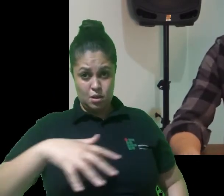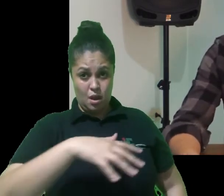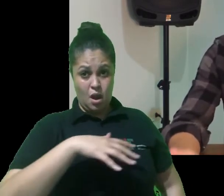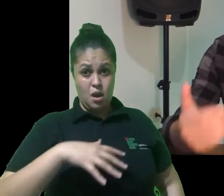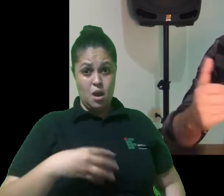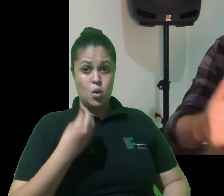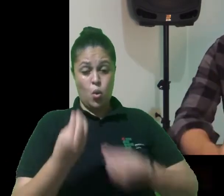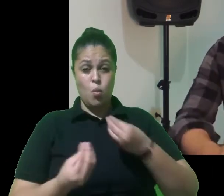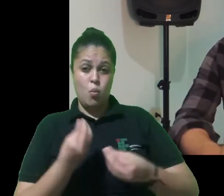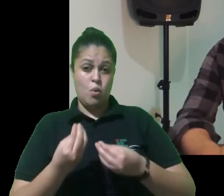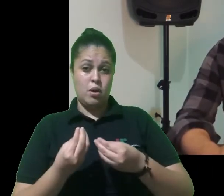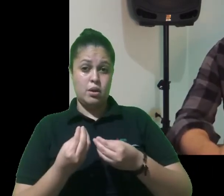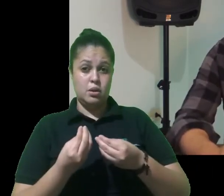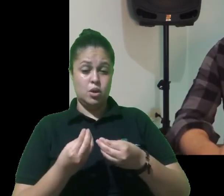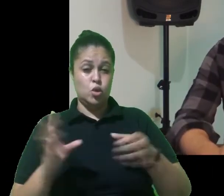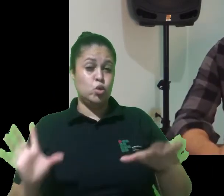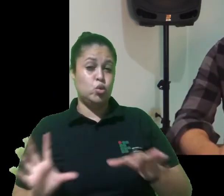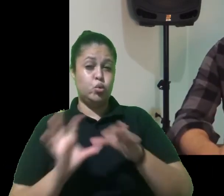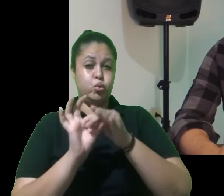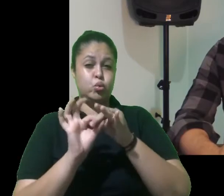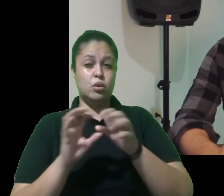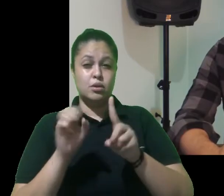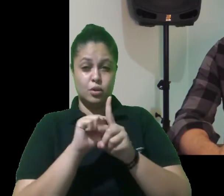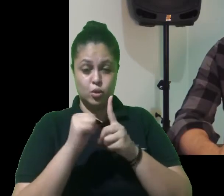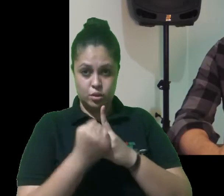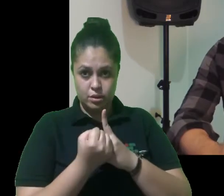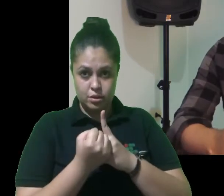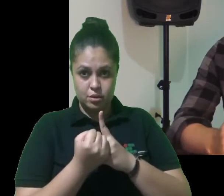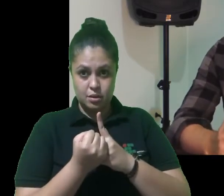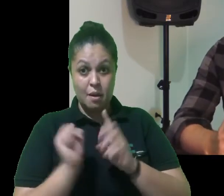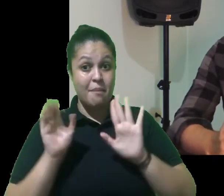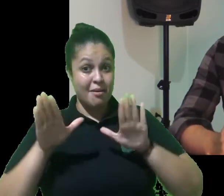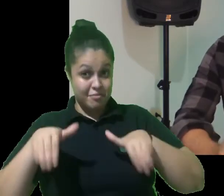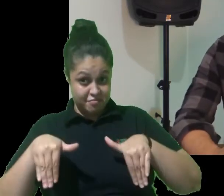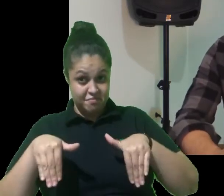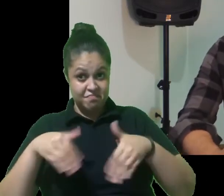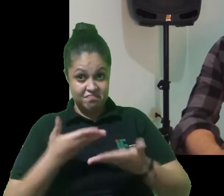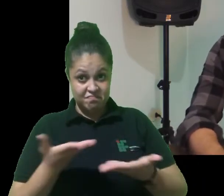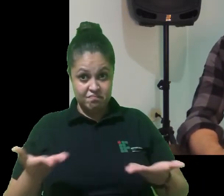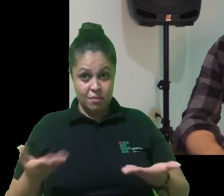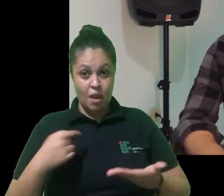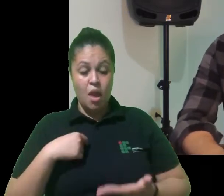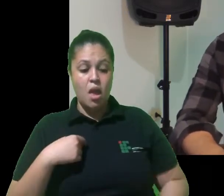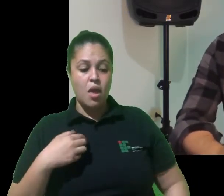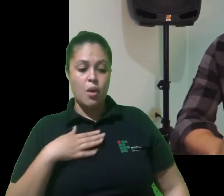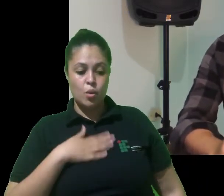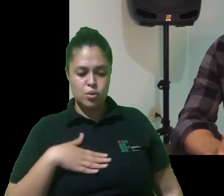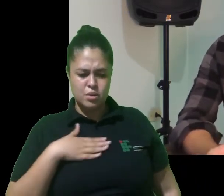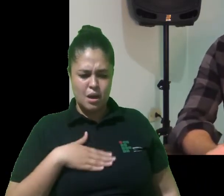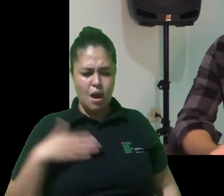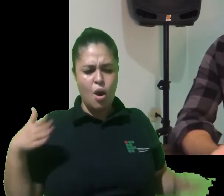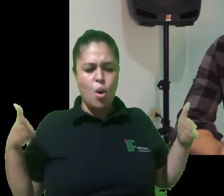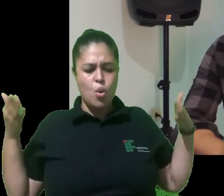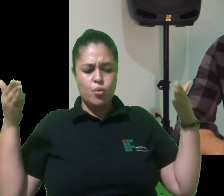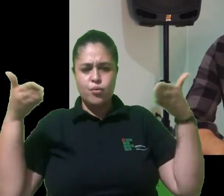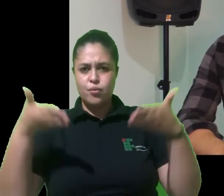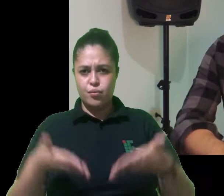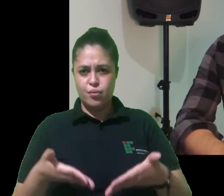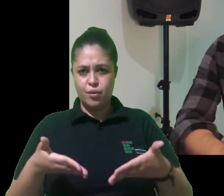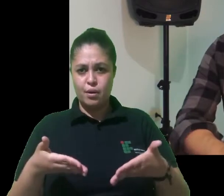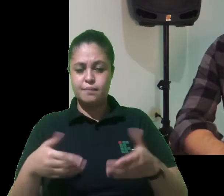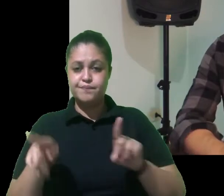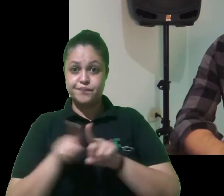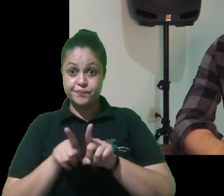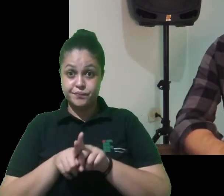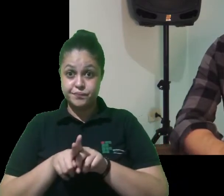ele produz a sociedade. Tudo bem? Para finalizar, eu gostaria de